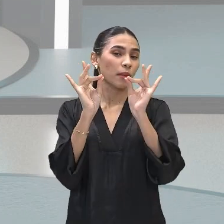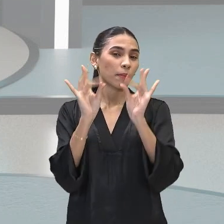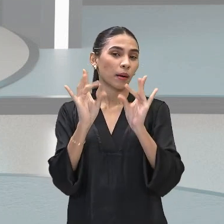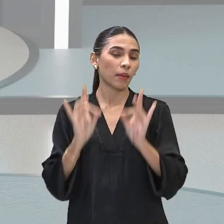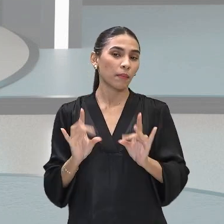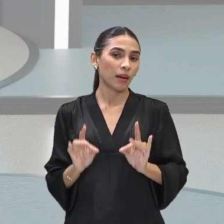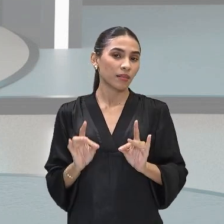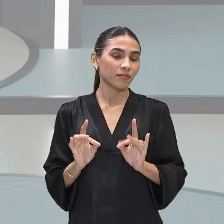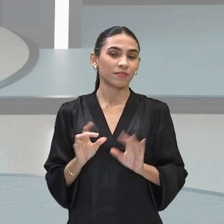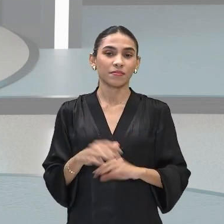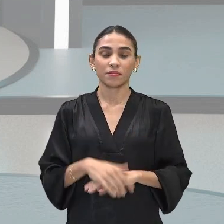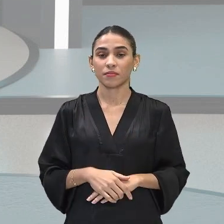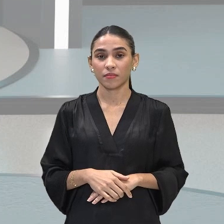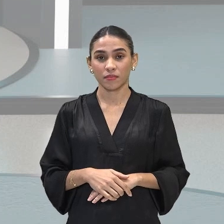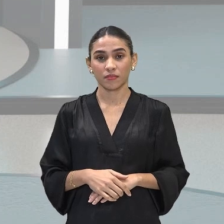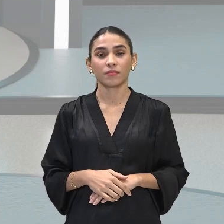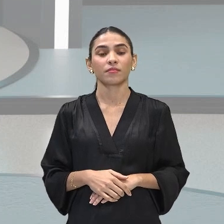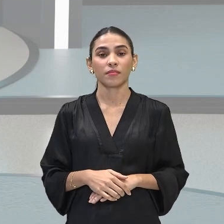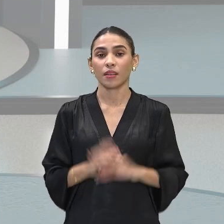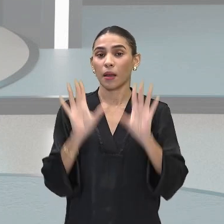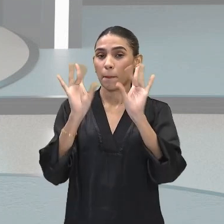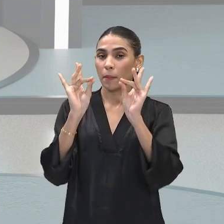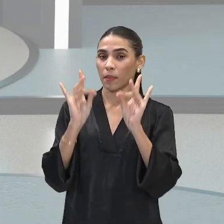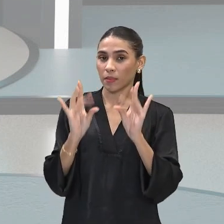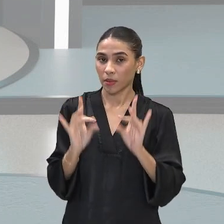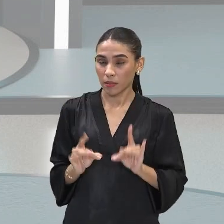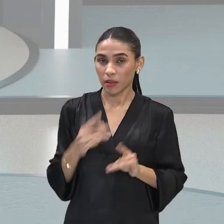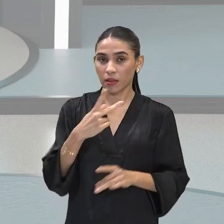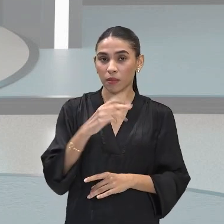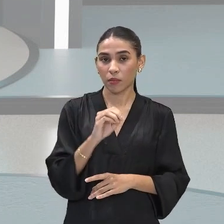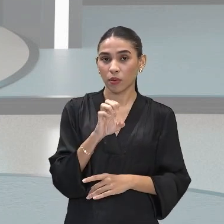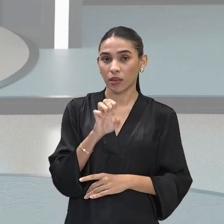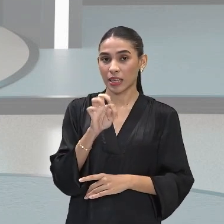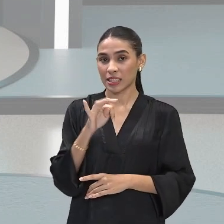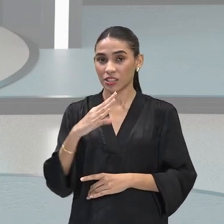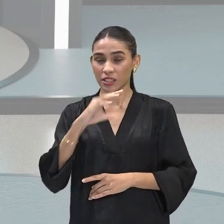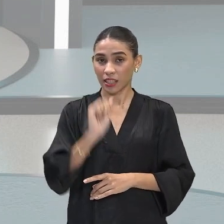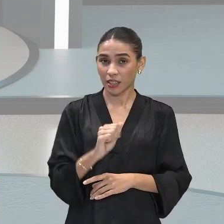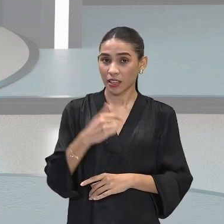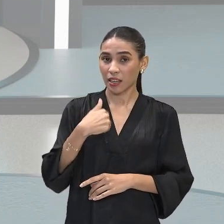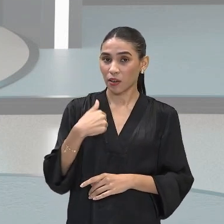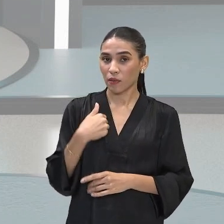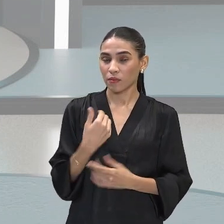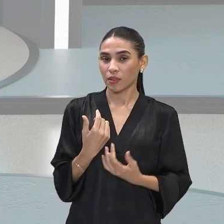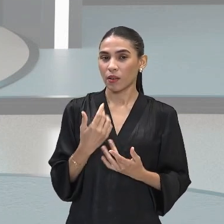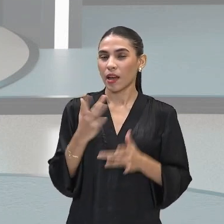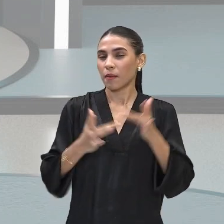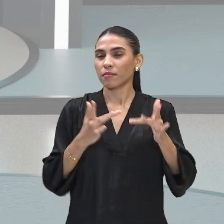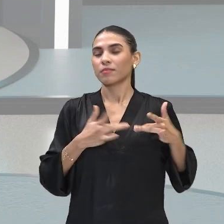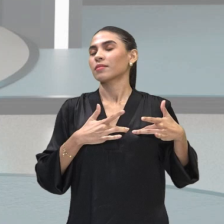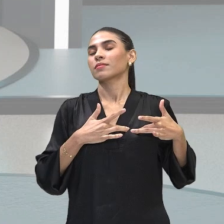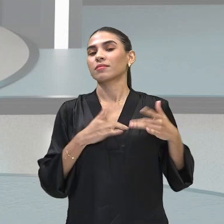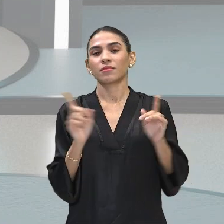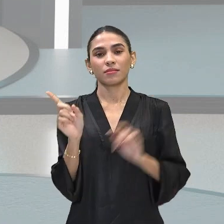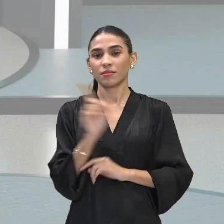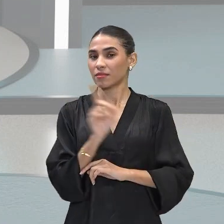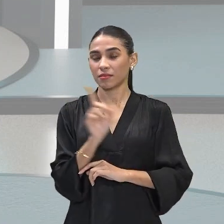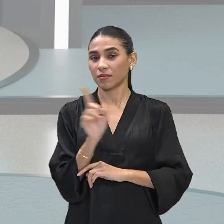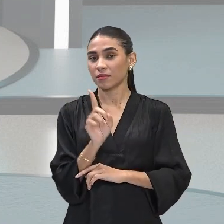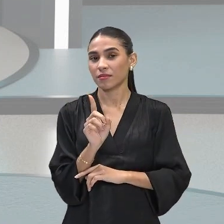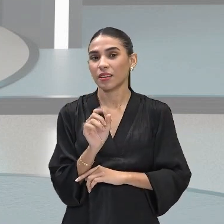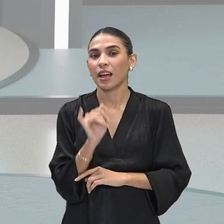poética. E quando falamos dessa poética, como falei há pouco, não é romantizar, é